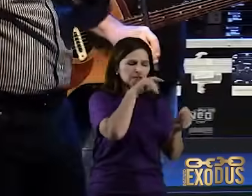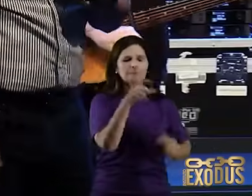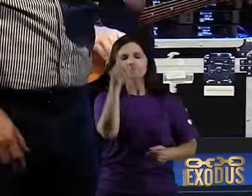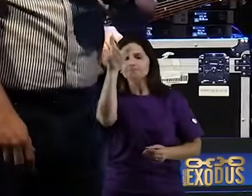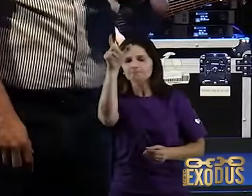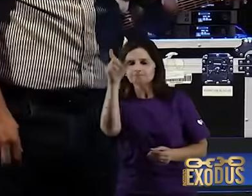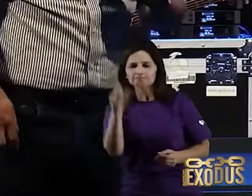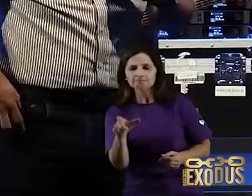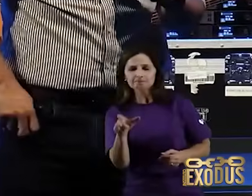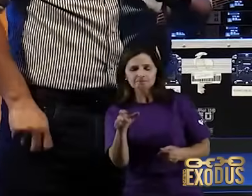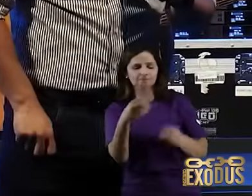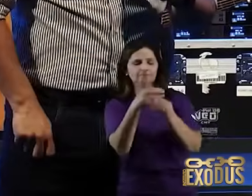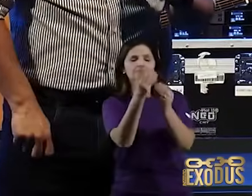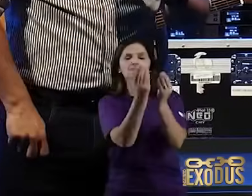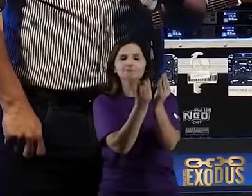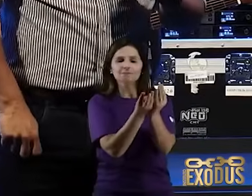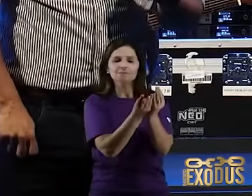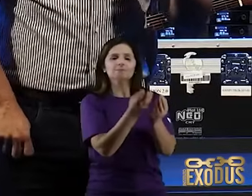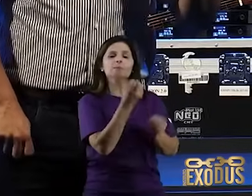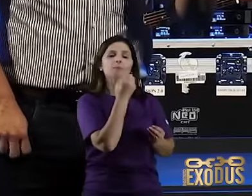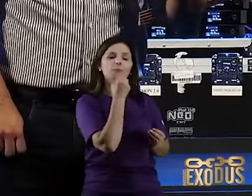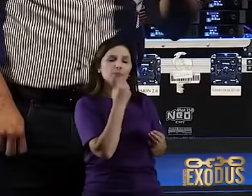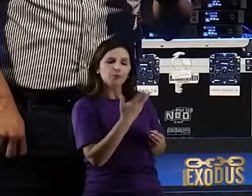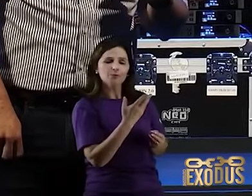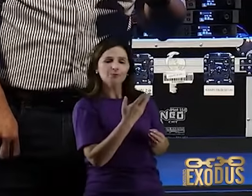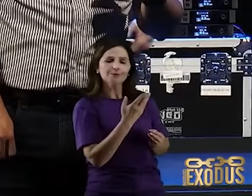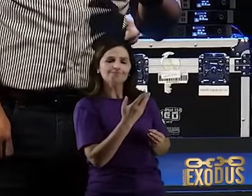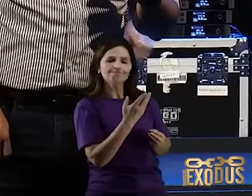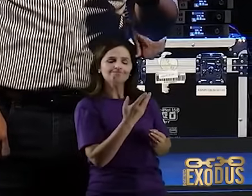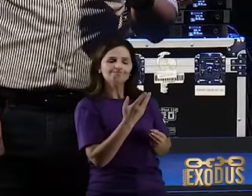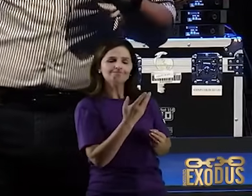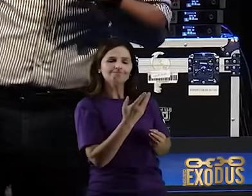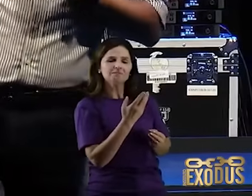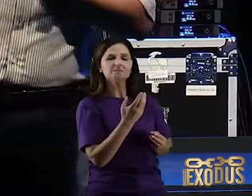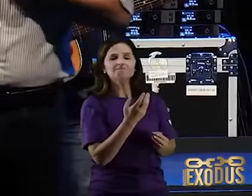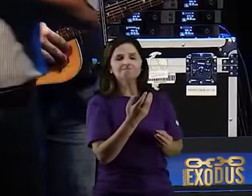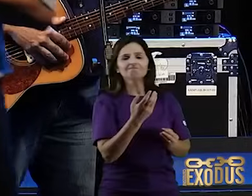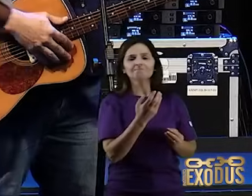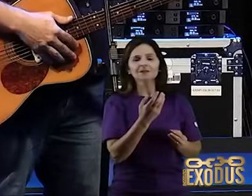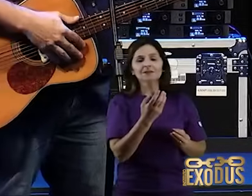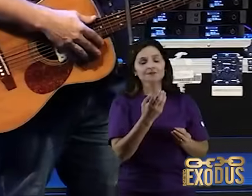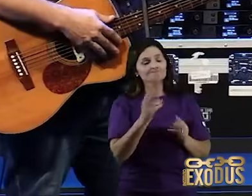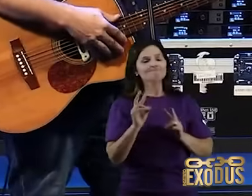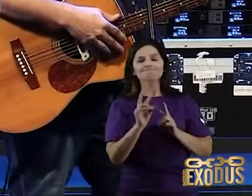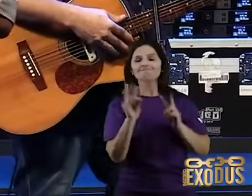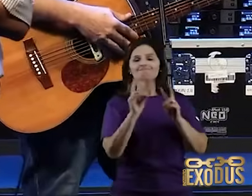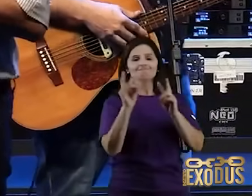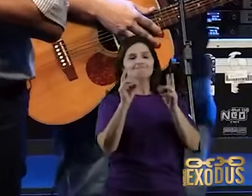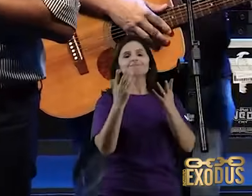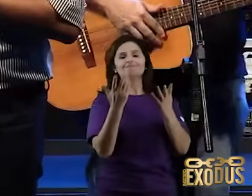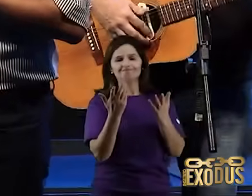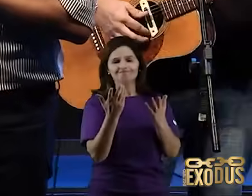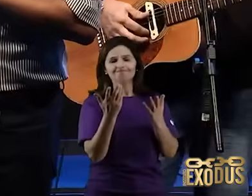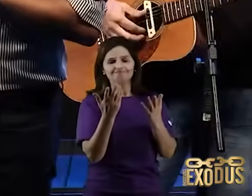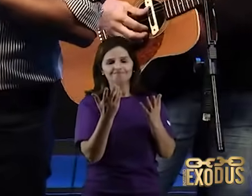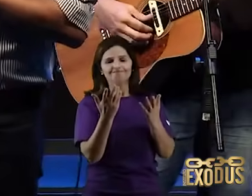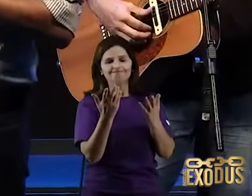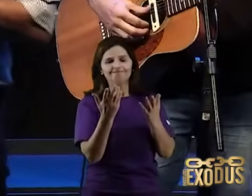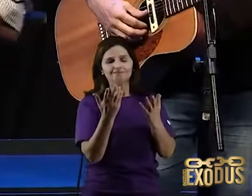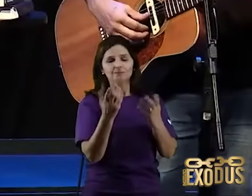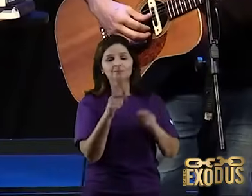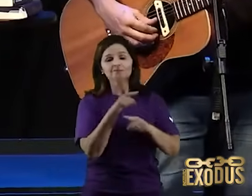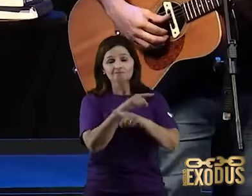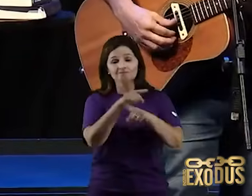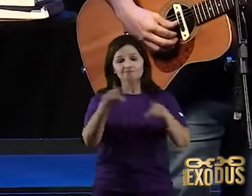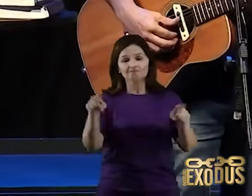outro não é isso joga tudo fora não jogue mais um ano Fora esse